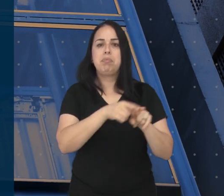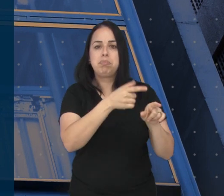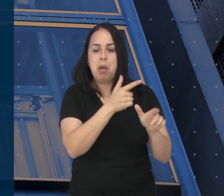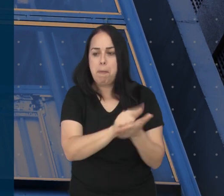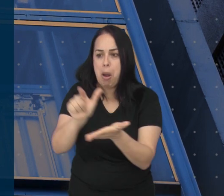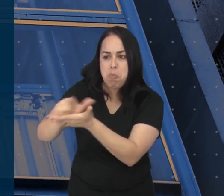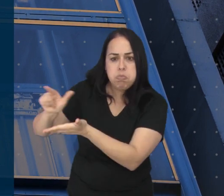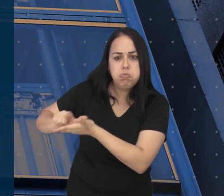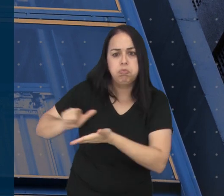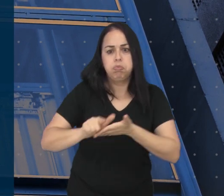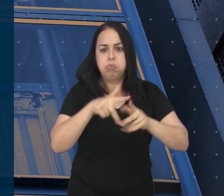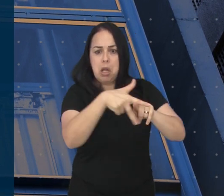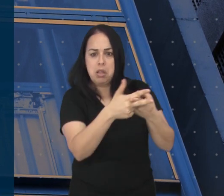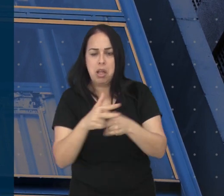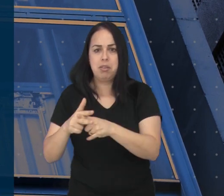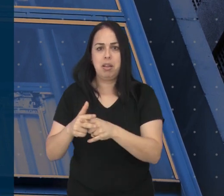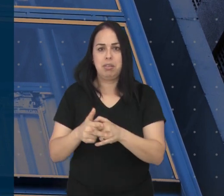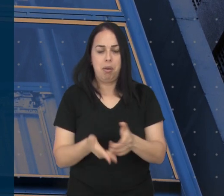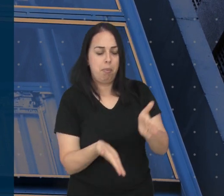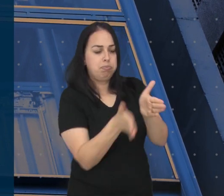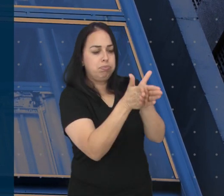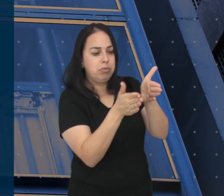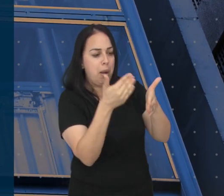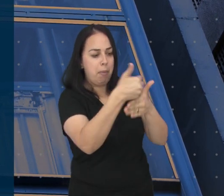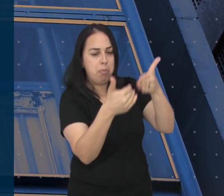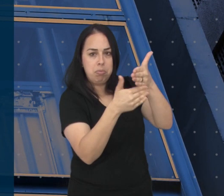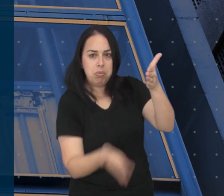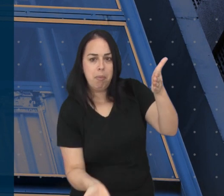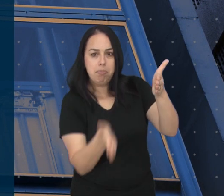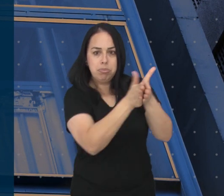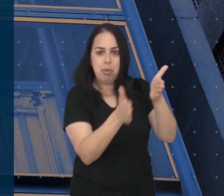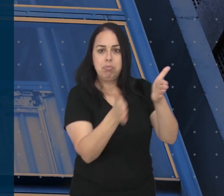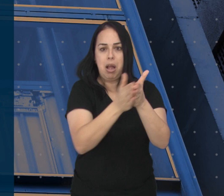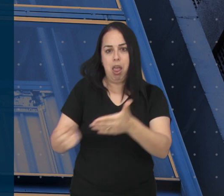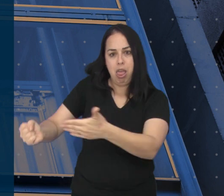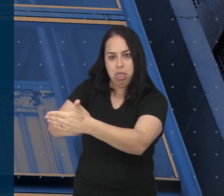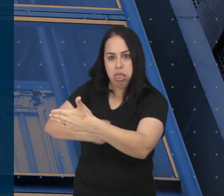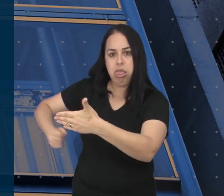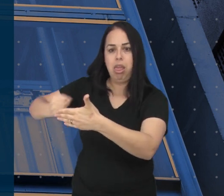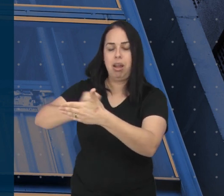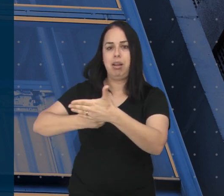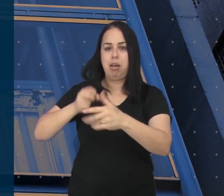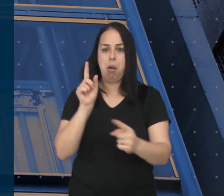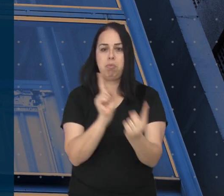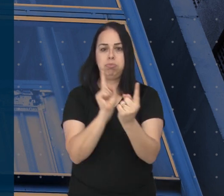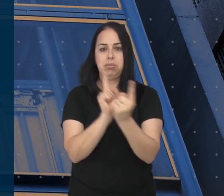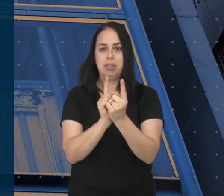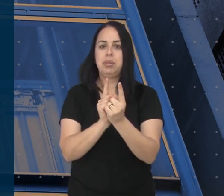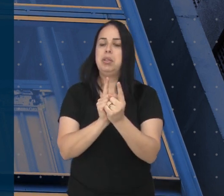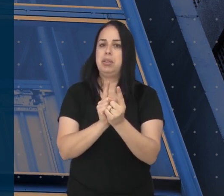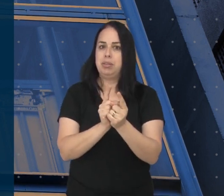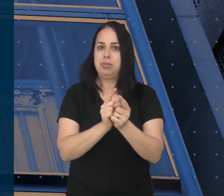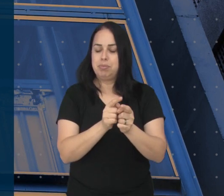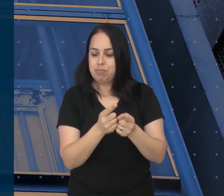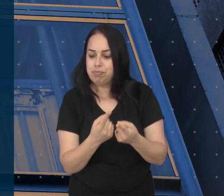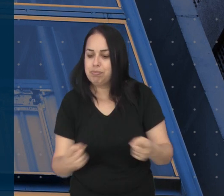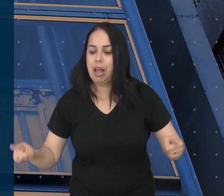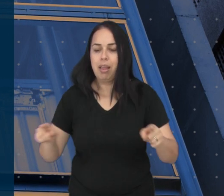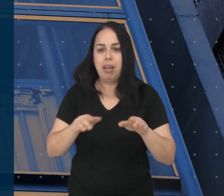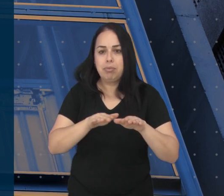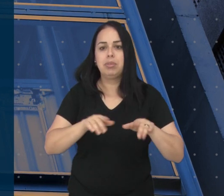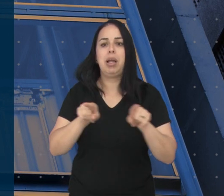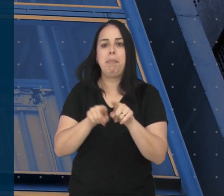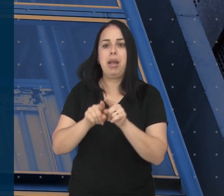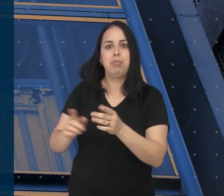eletrônico, auxiliar de serviços gerais, azulejista, balconista, caldeireiro, camareira, carpinteiro,